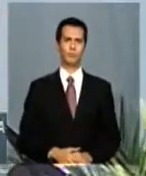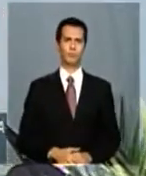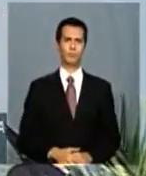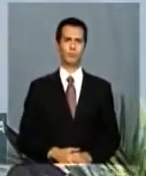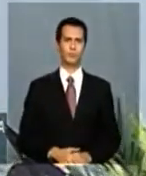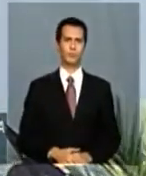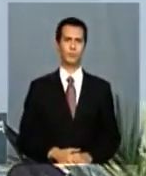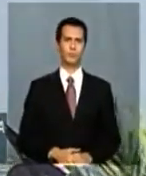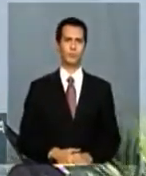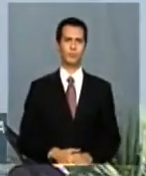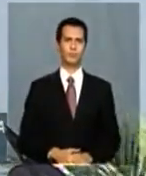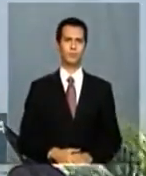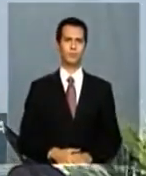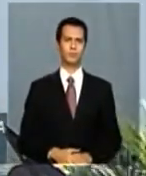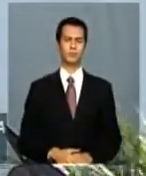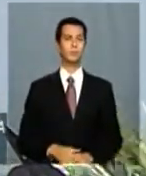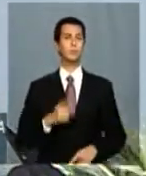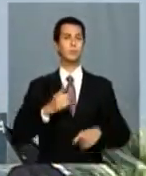perfeita,